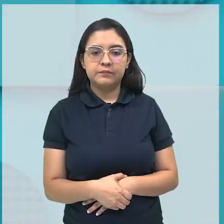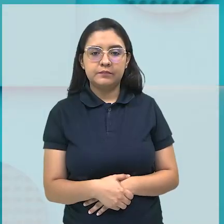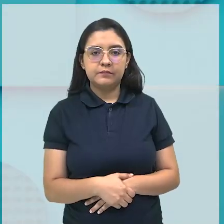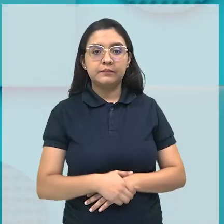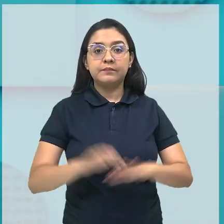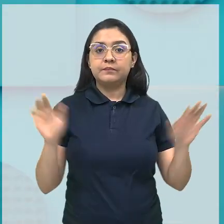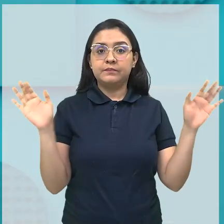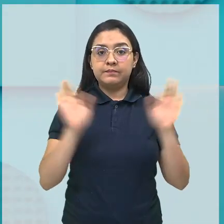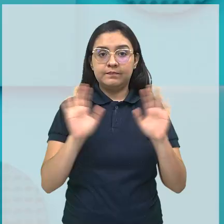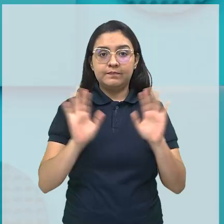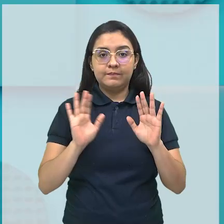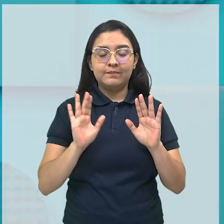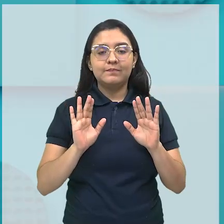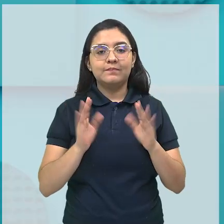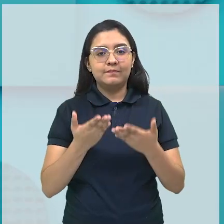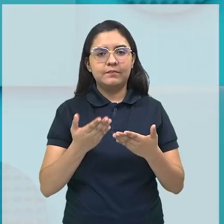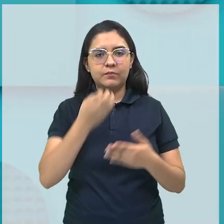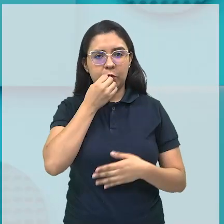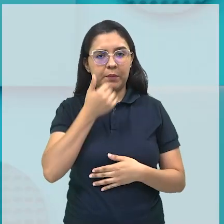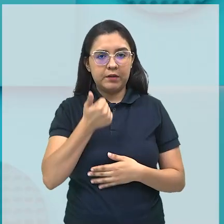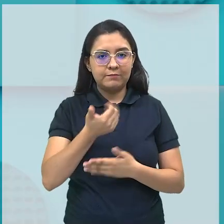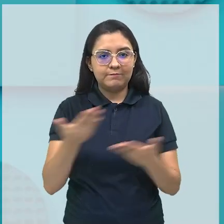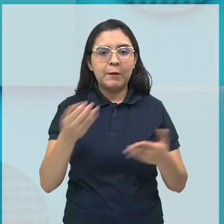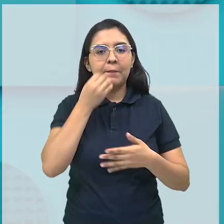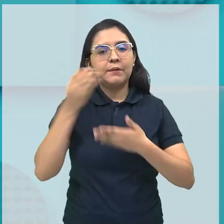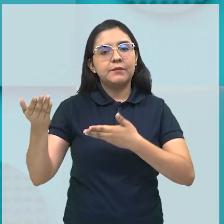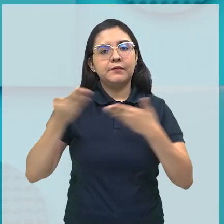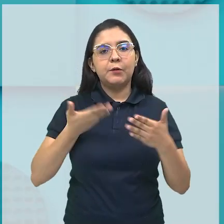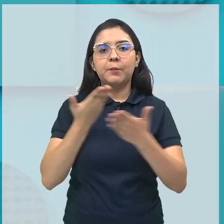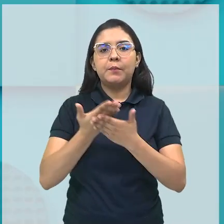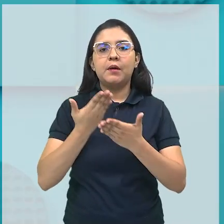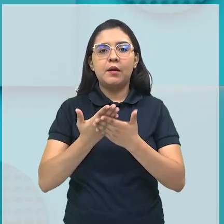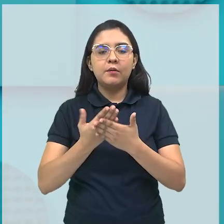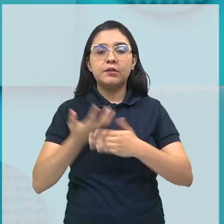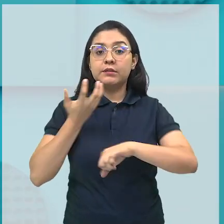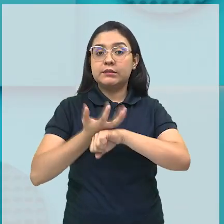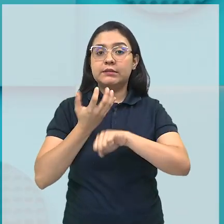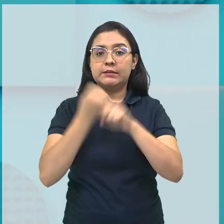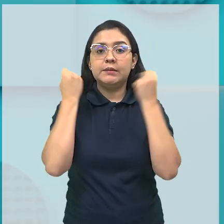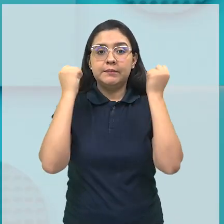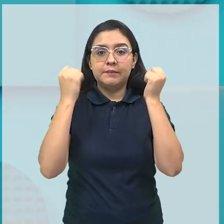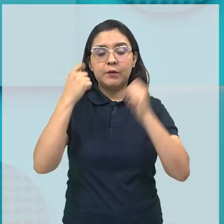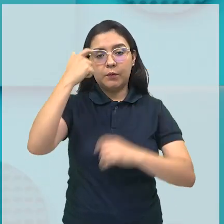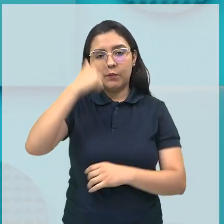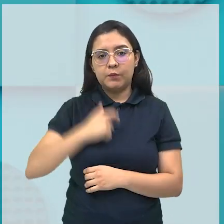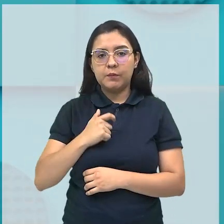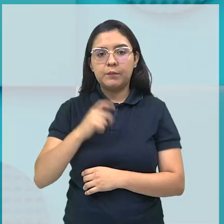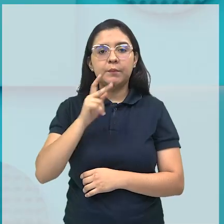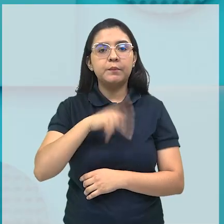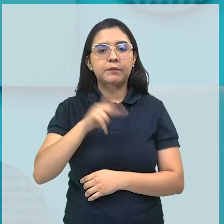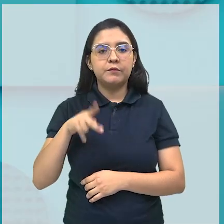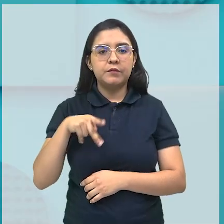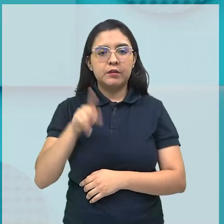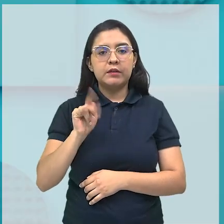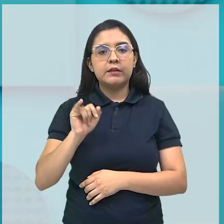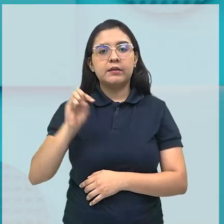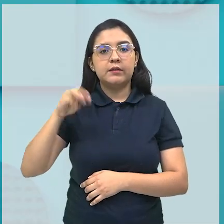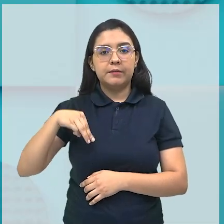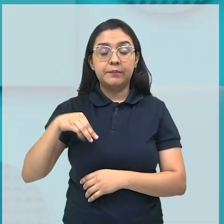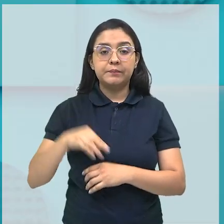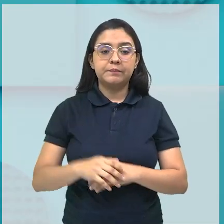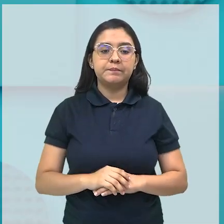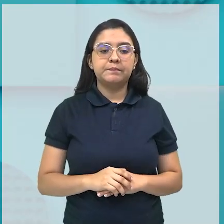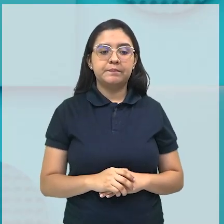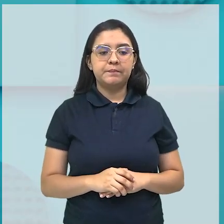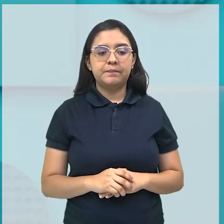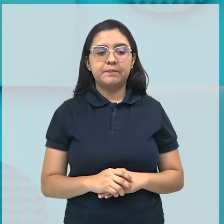Olá, turmas, tudo bem com vocês? Sejam bem-vindos a mais uma aula de Educação Física comigo, professor Kim Raoni, à